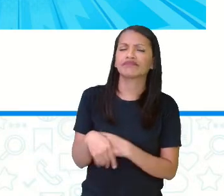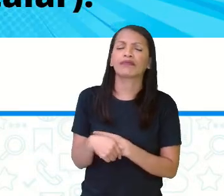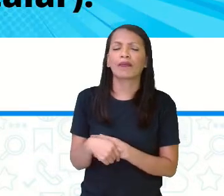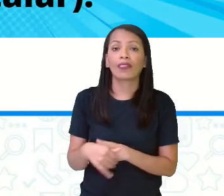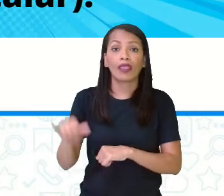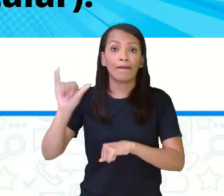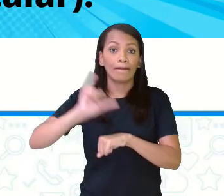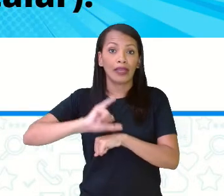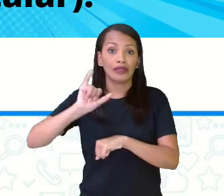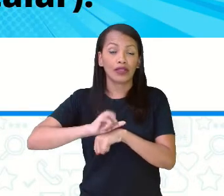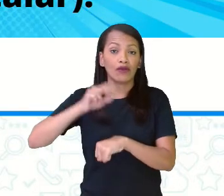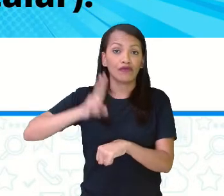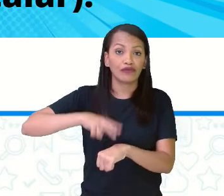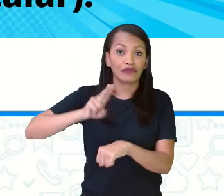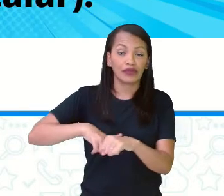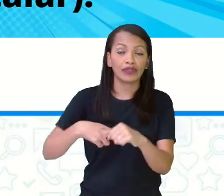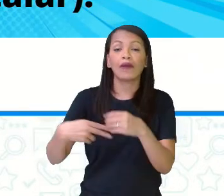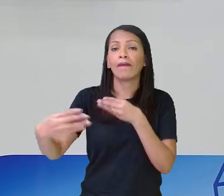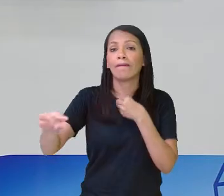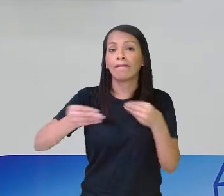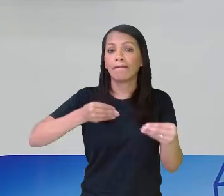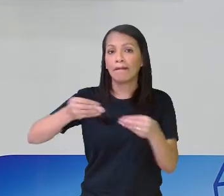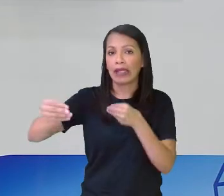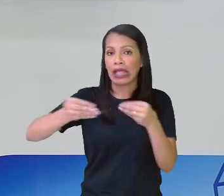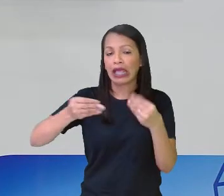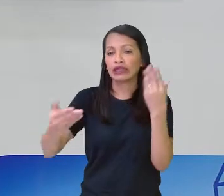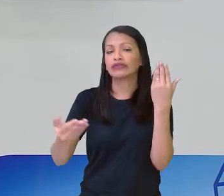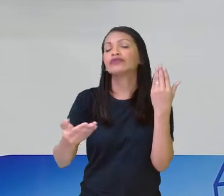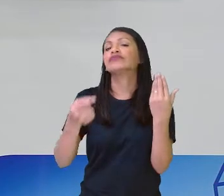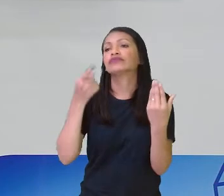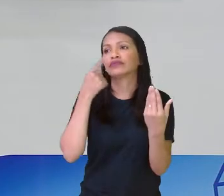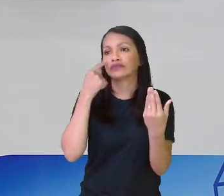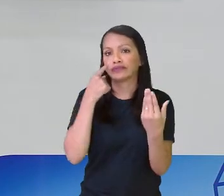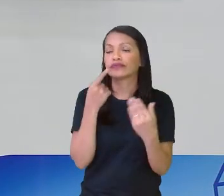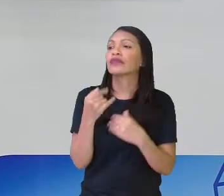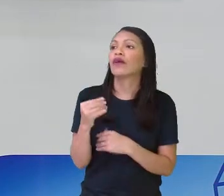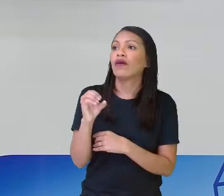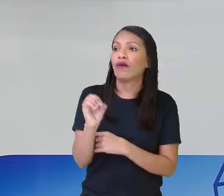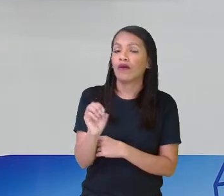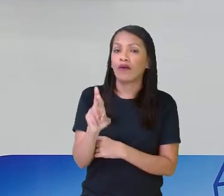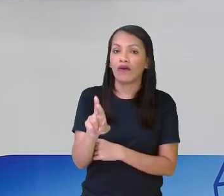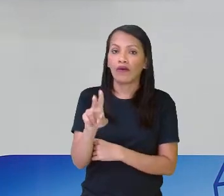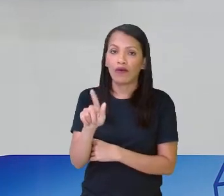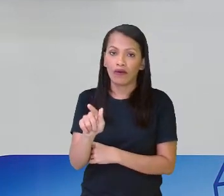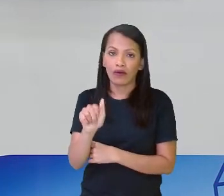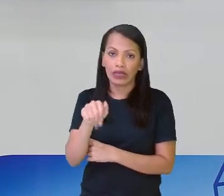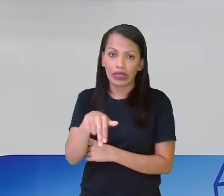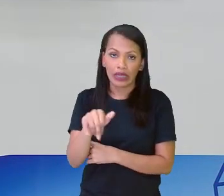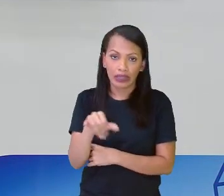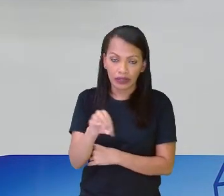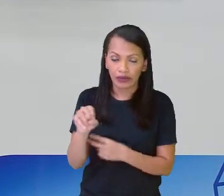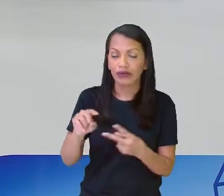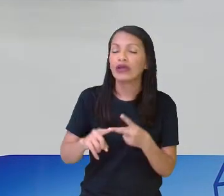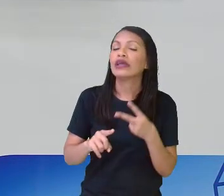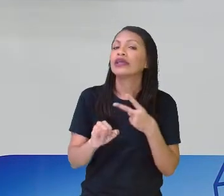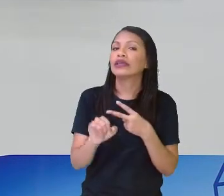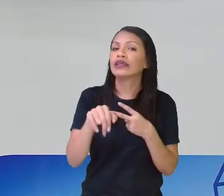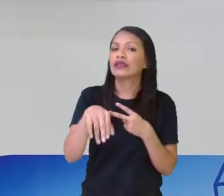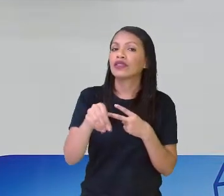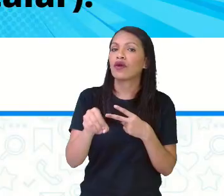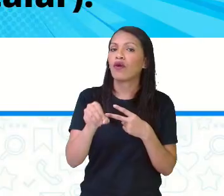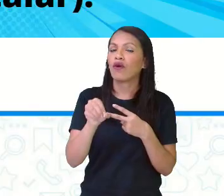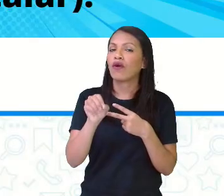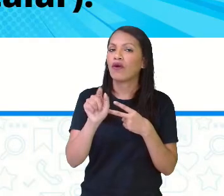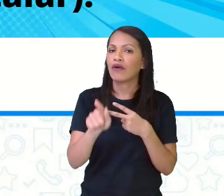metais, vidros e etc. Além do orgânico e do inorgânico, que é o não orgânico, temos também o lixo